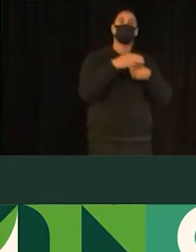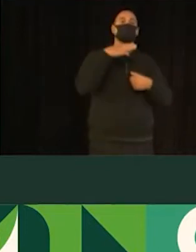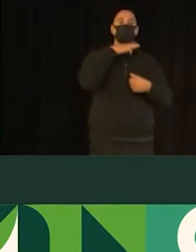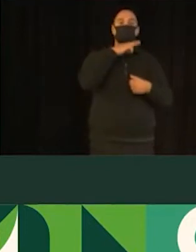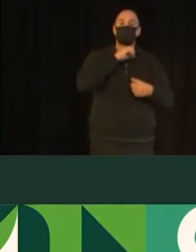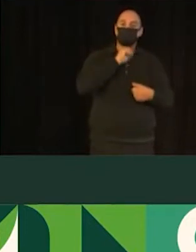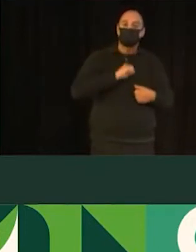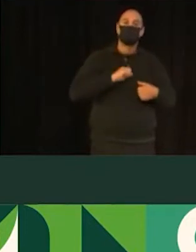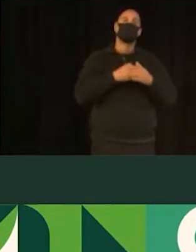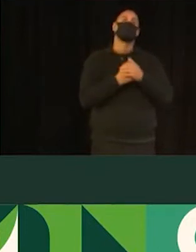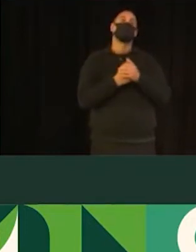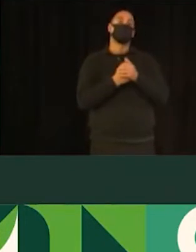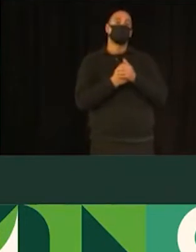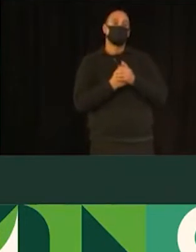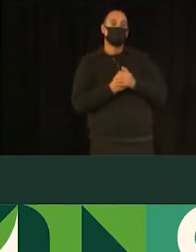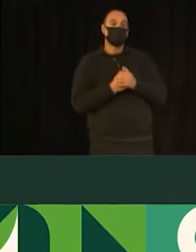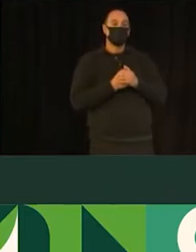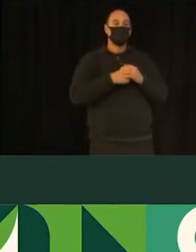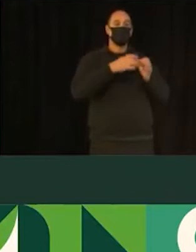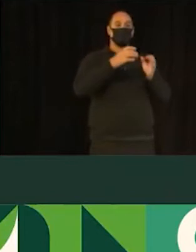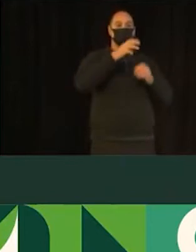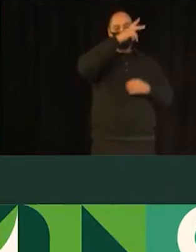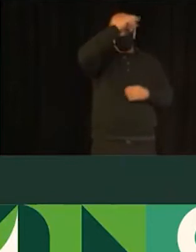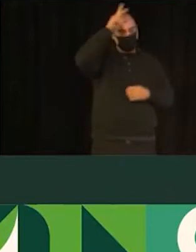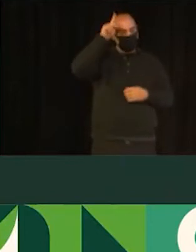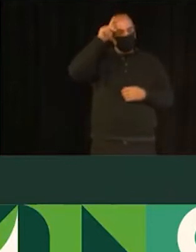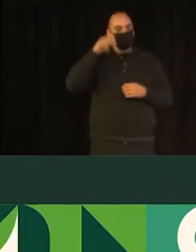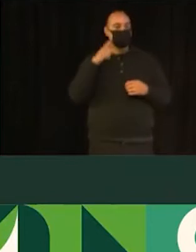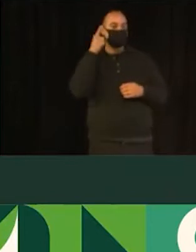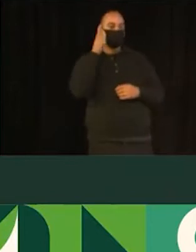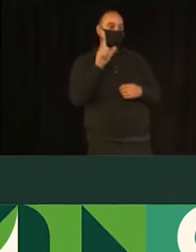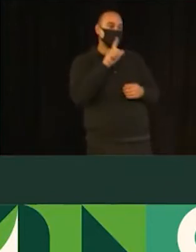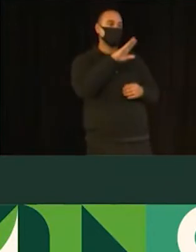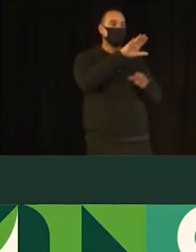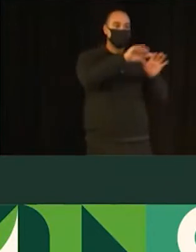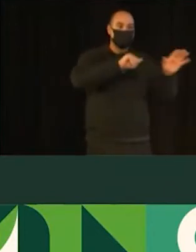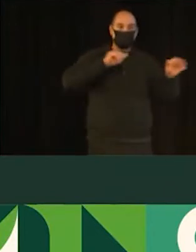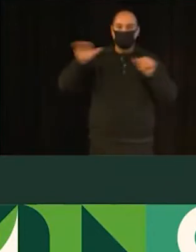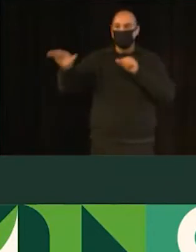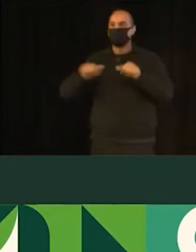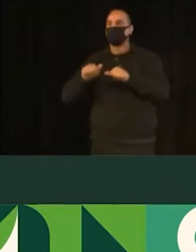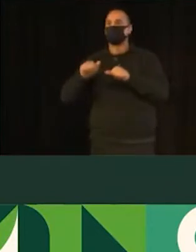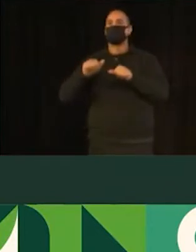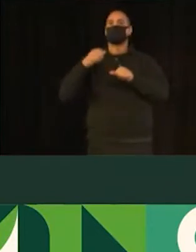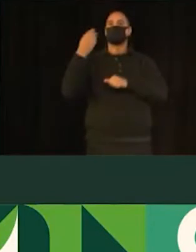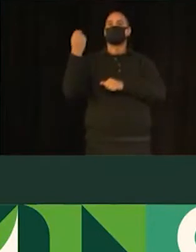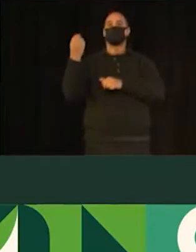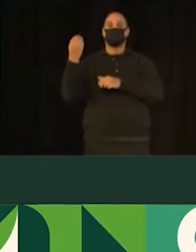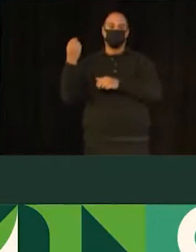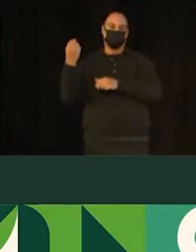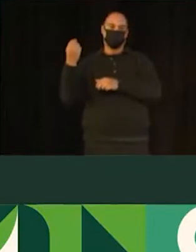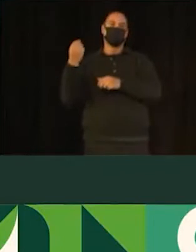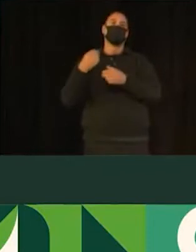anteprojeto, a prefeitura conseguiu, via Ministério das Cidades, captar recurso de financiamento e recurso